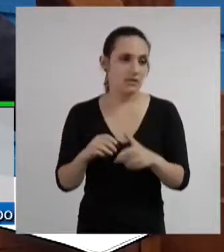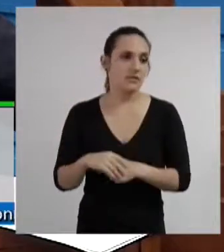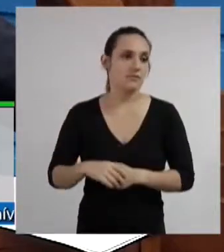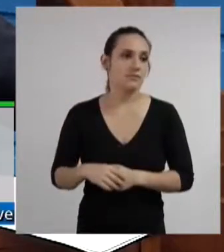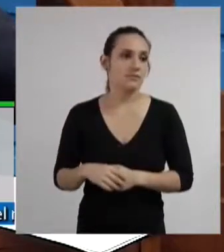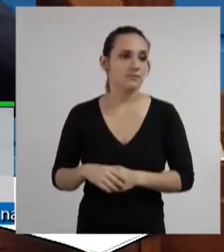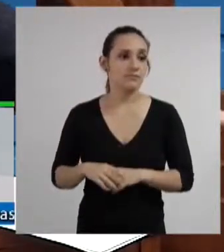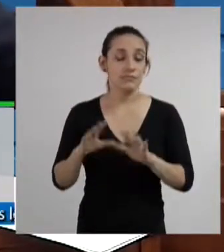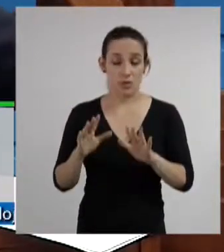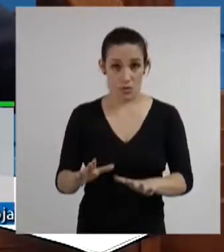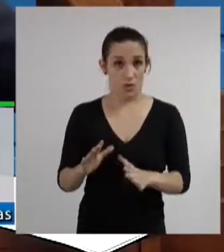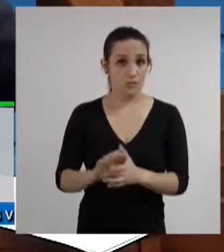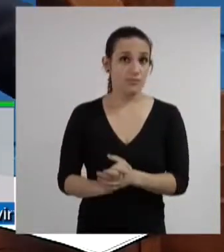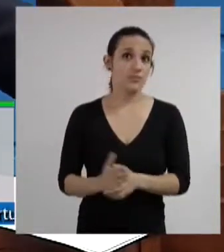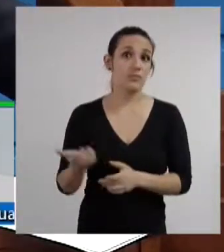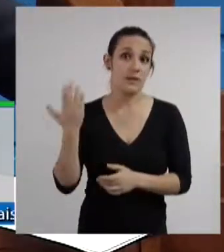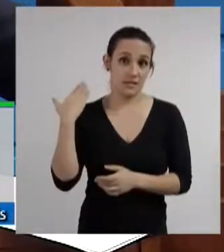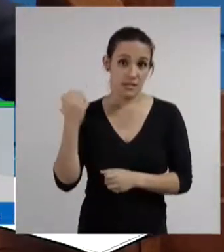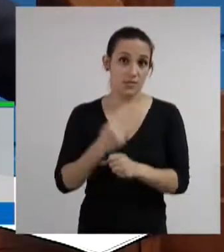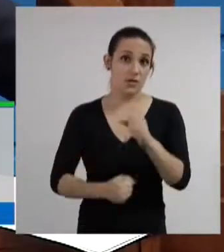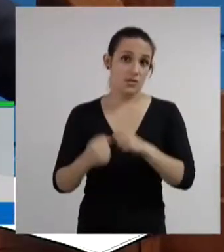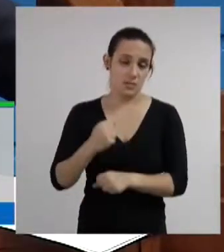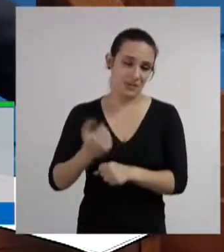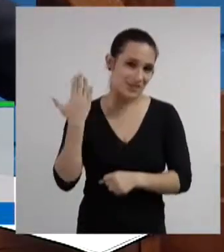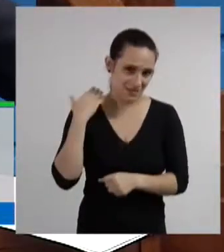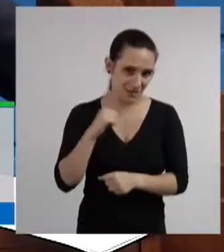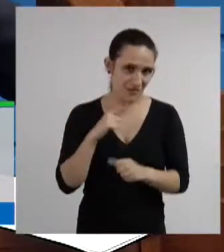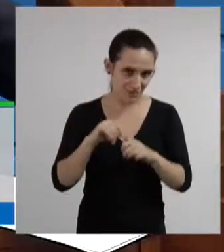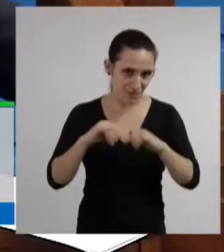passado, 2017, nós tínhamos